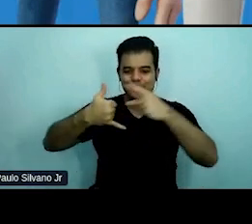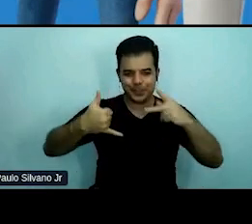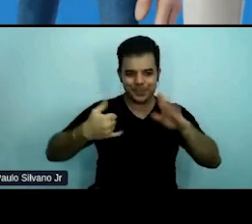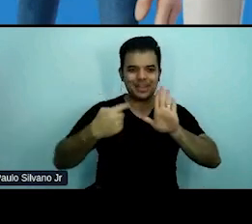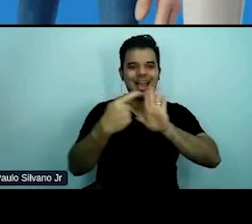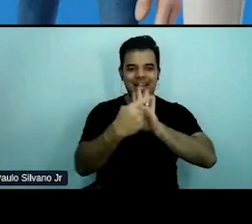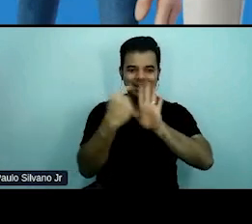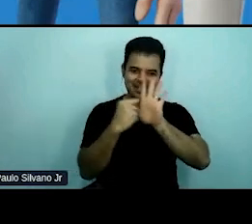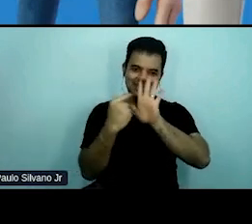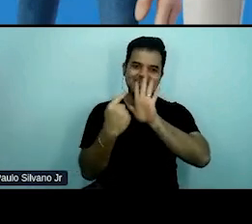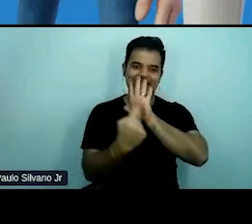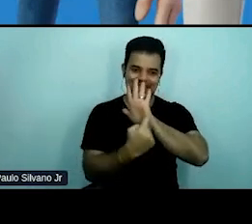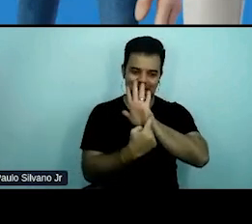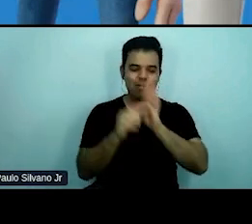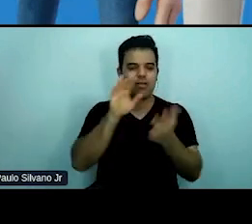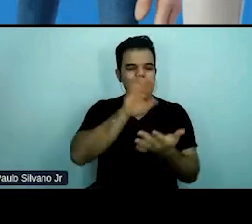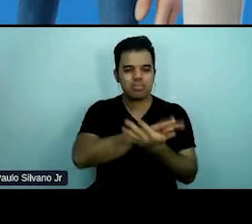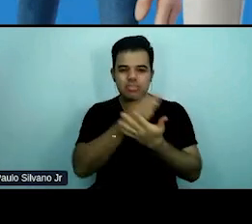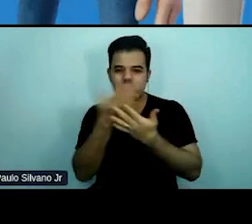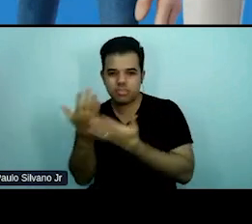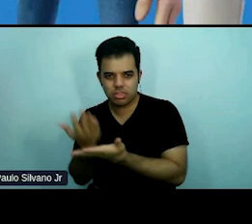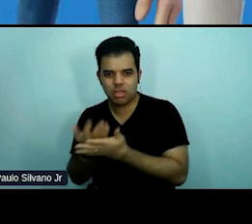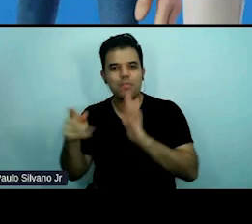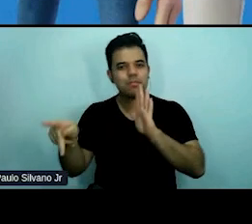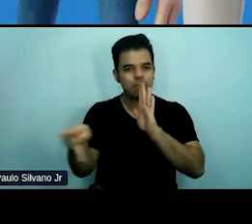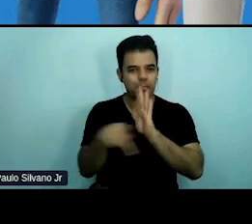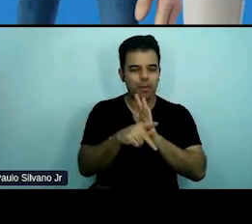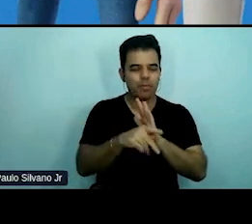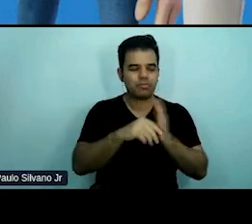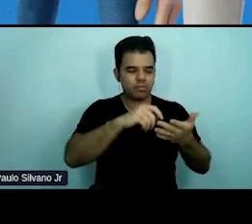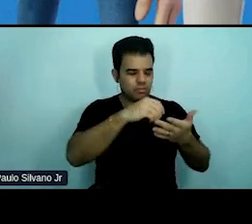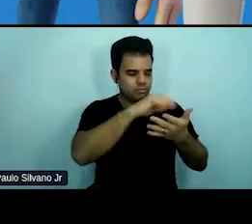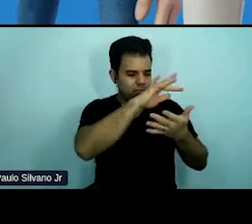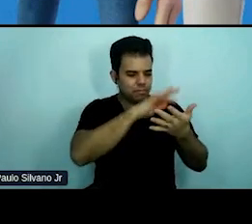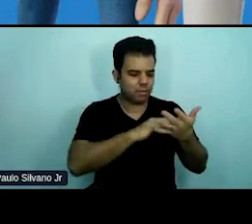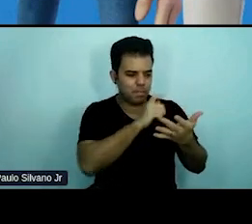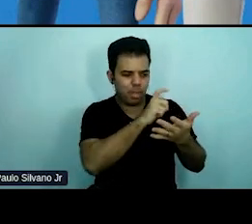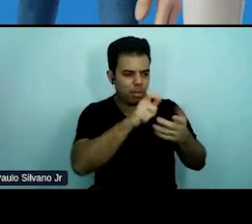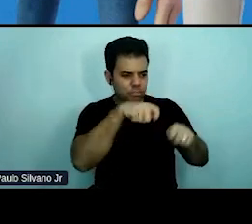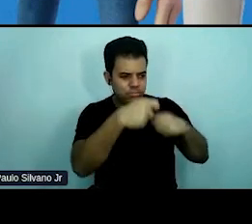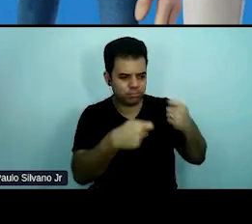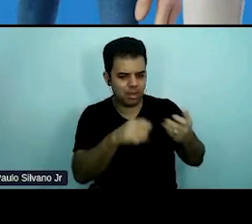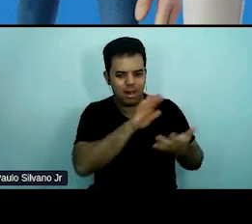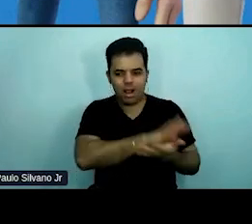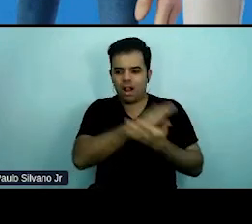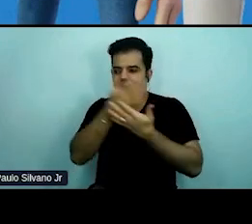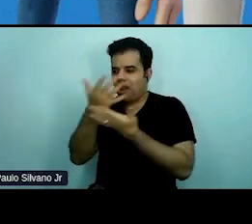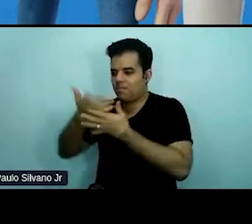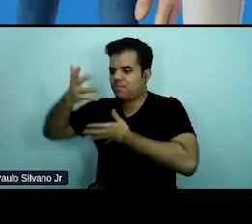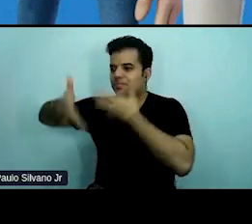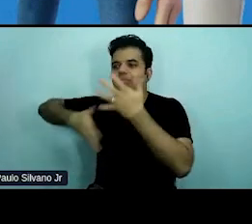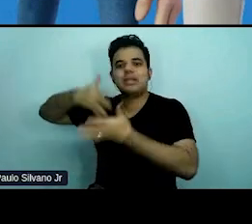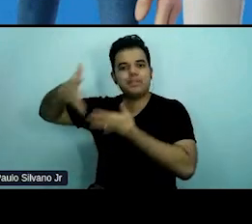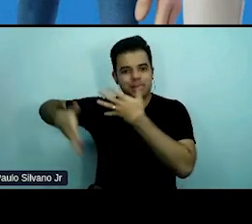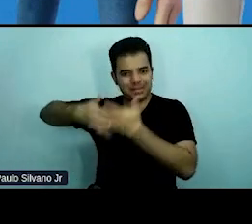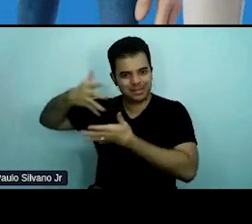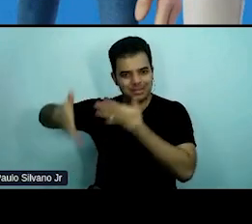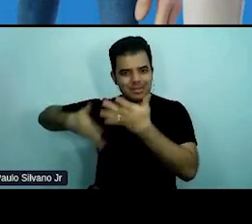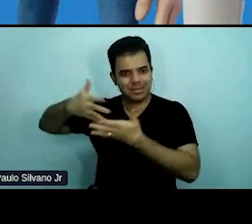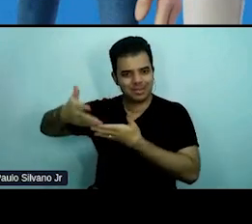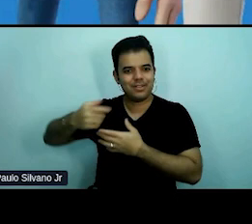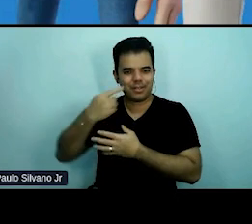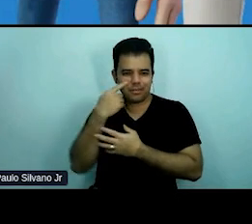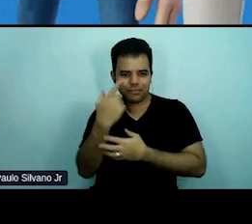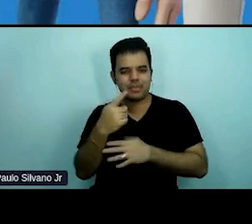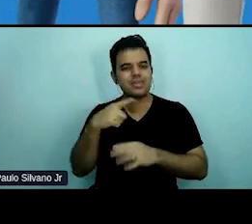esse processo de tradução, com esse problema de tradução de texto para sinais, tá? Para a língua de sinal, aí tem